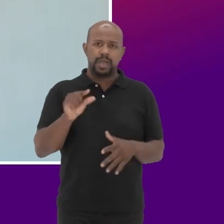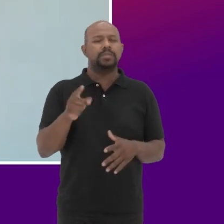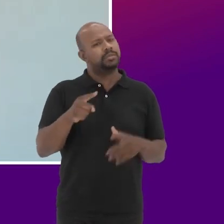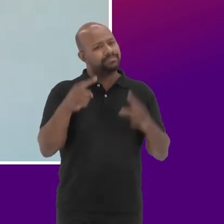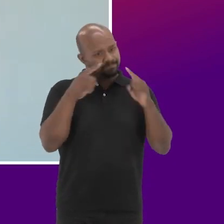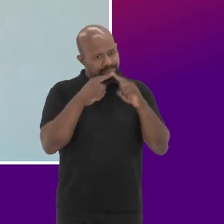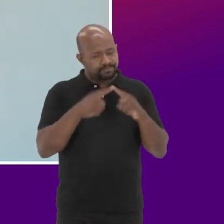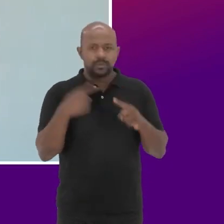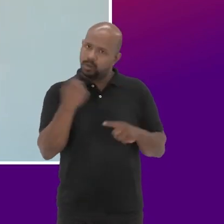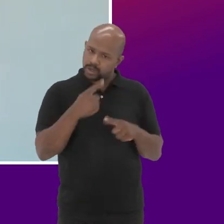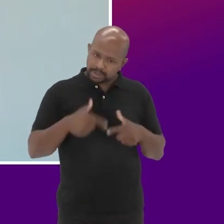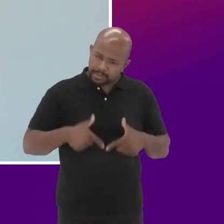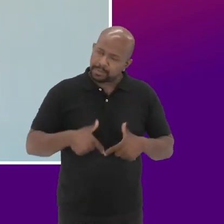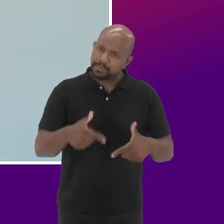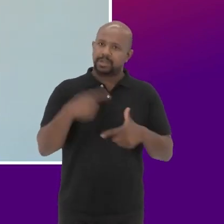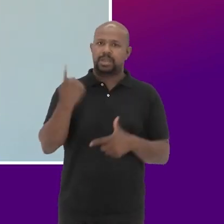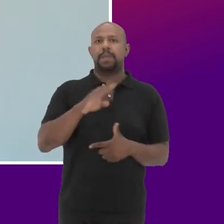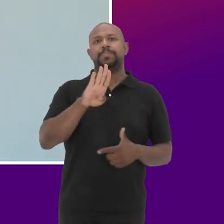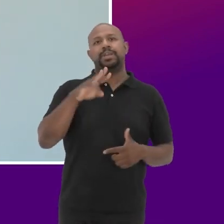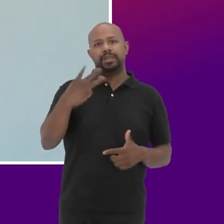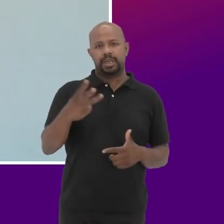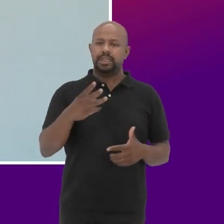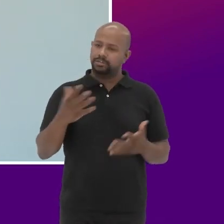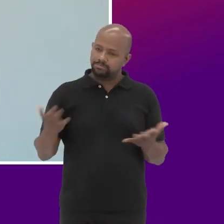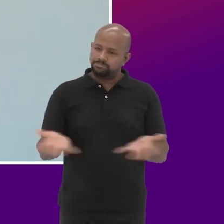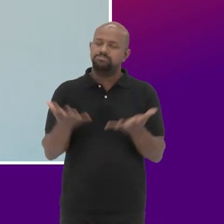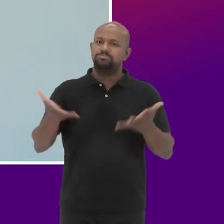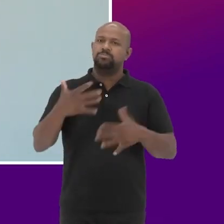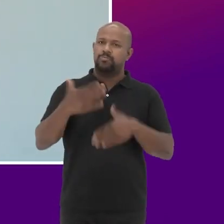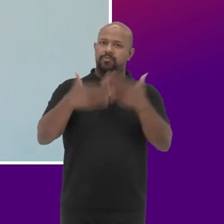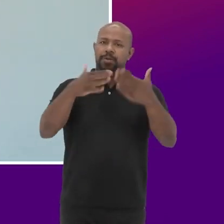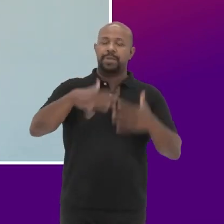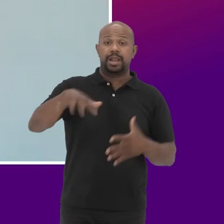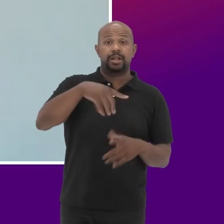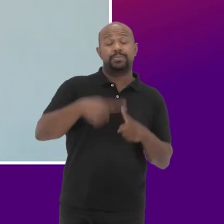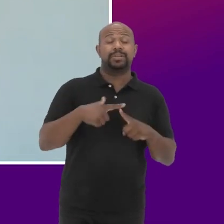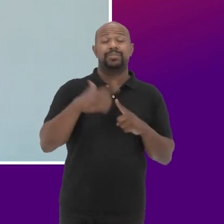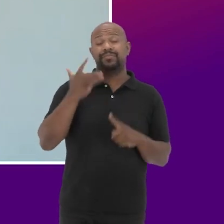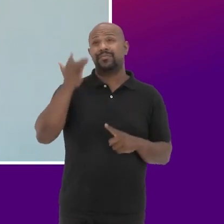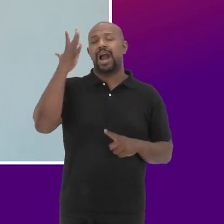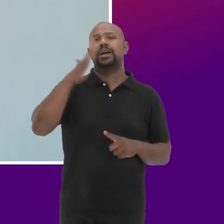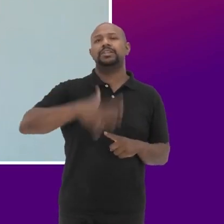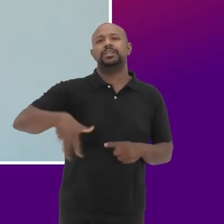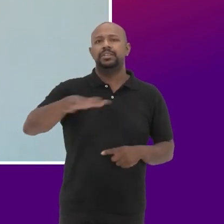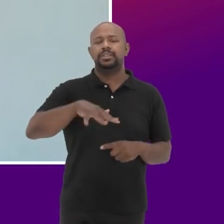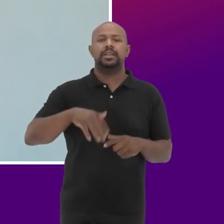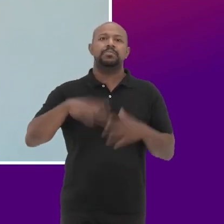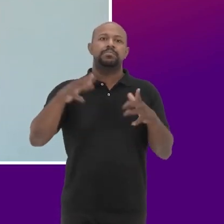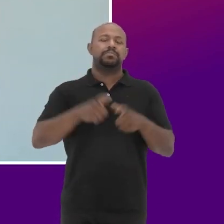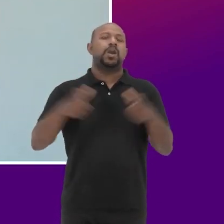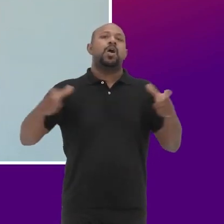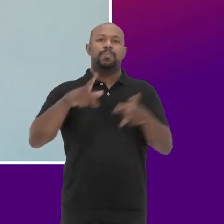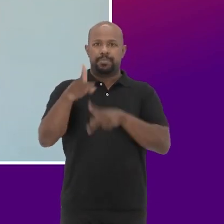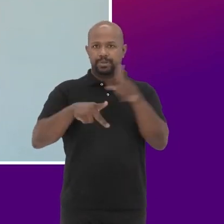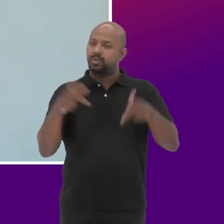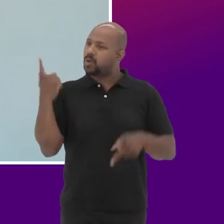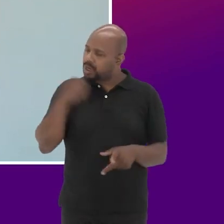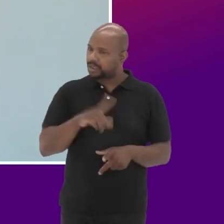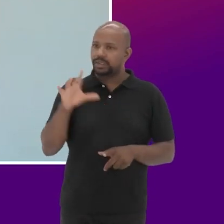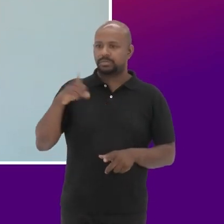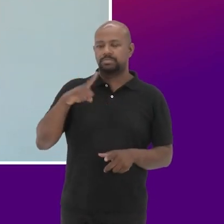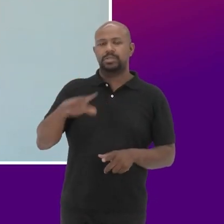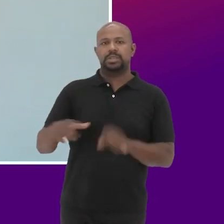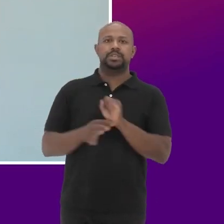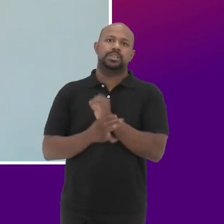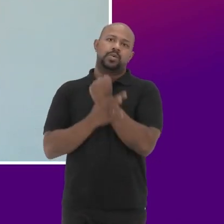fica bastante alinhado com a nossa causa B3 aqui, de desenvolver o mercado, né? Porque isso facilita com que a maior parte da população também consiga